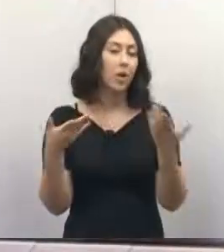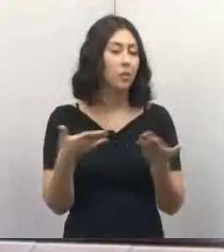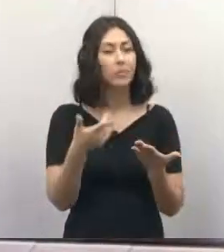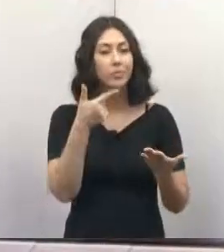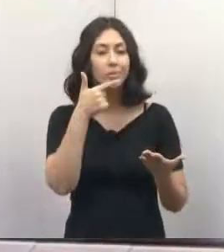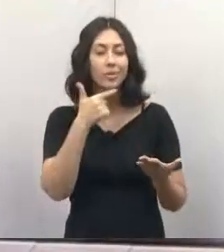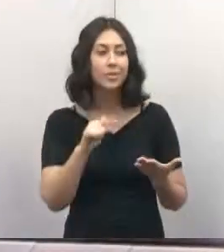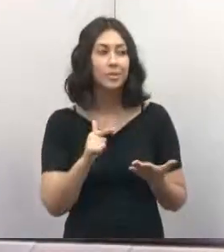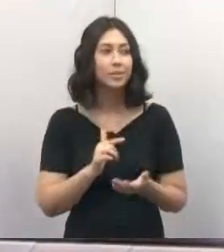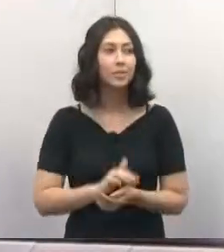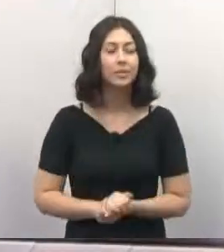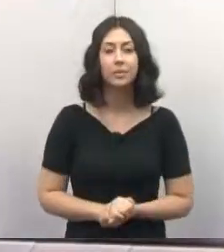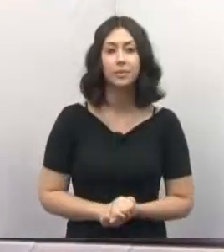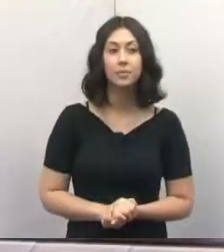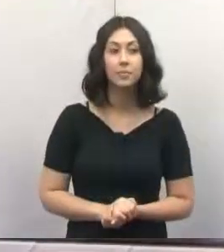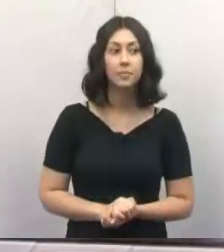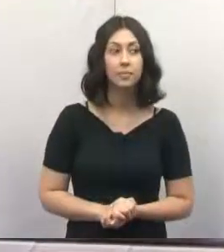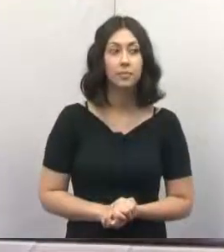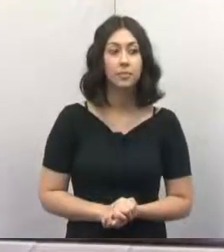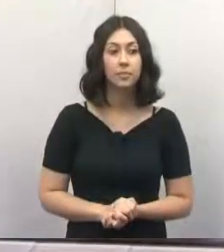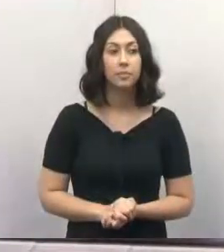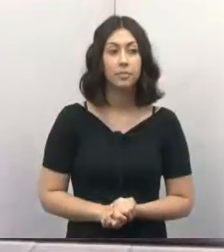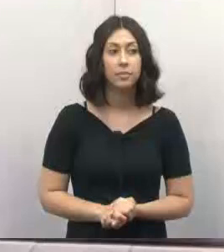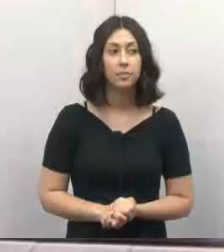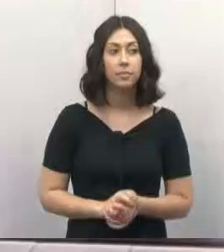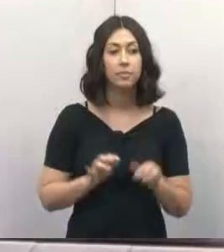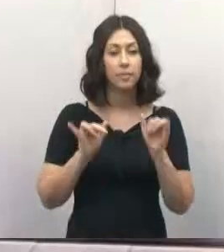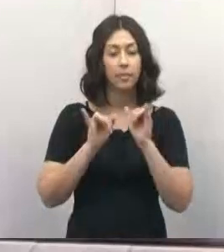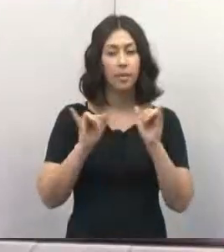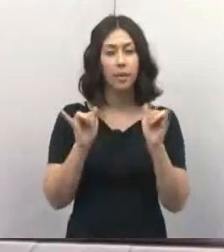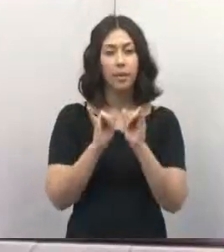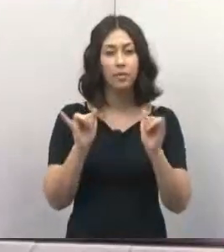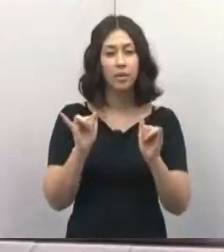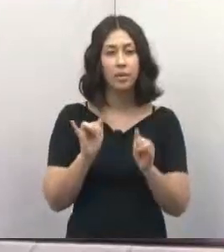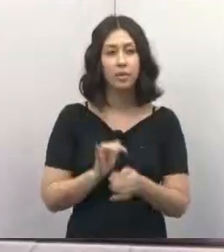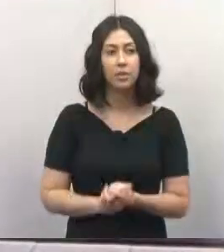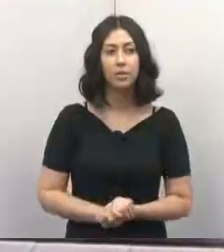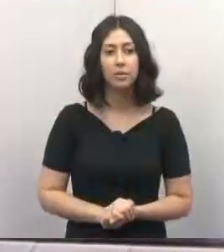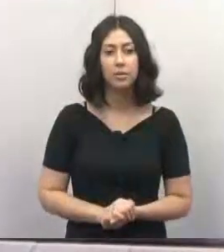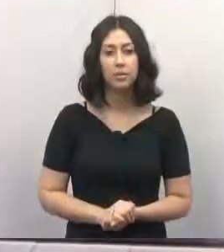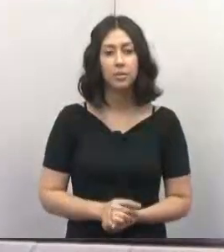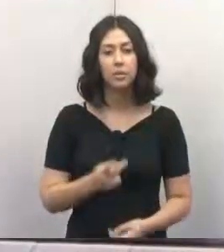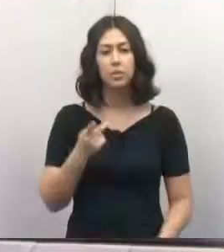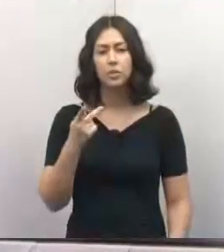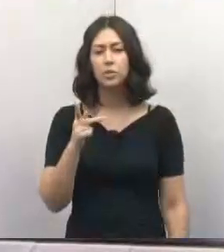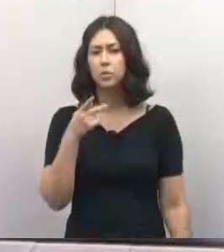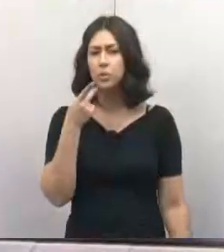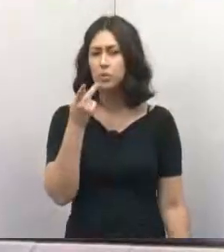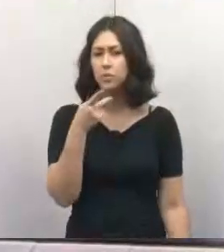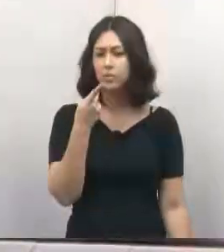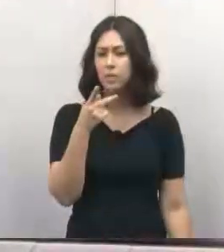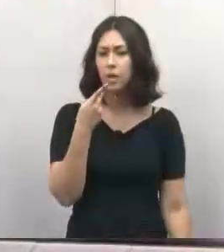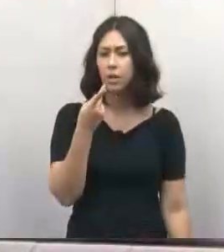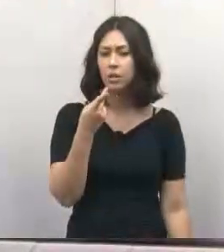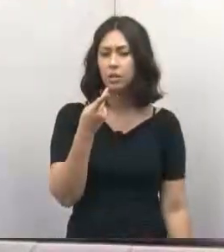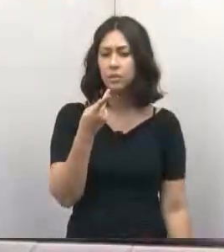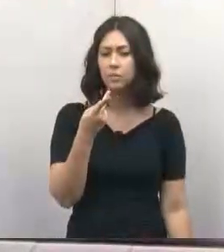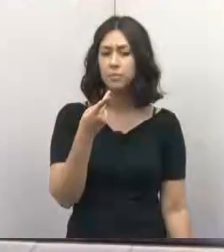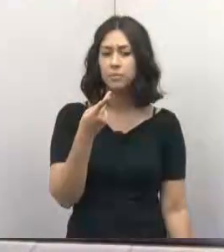na situação, né, na ocasião, e dizer que essa sua fala agora